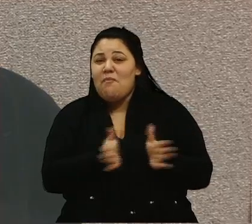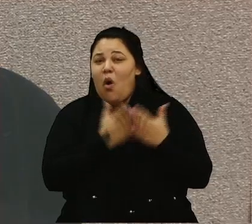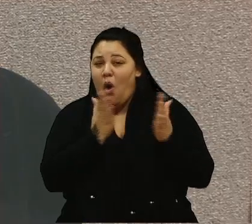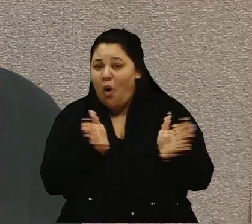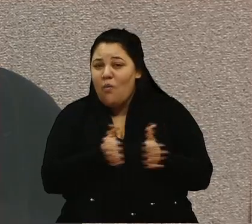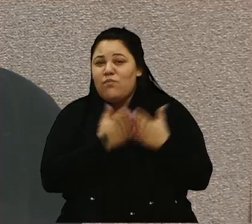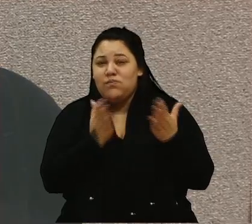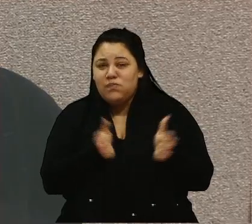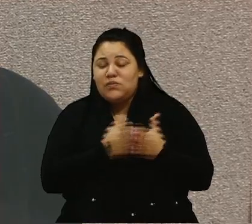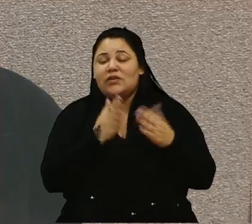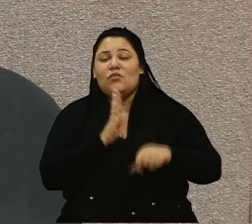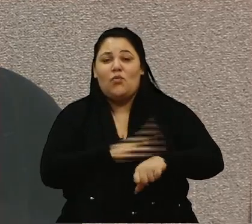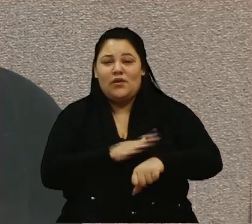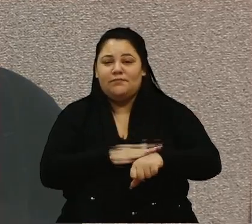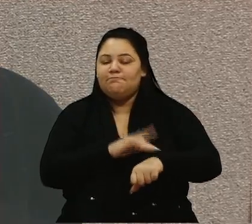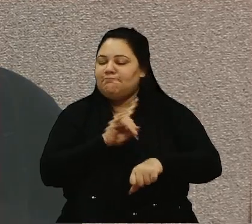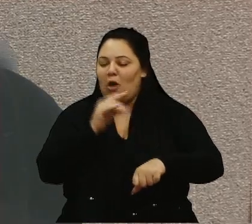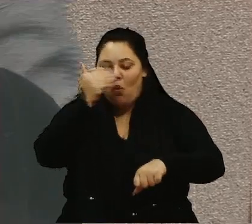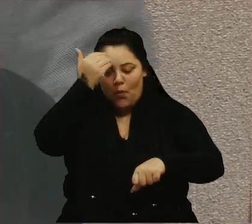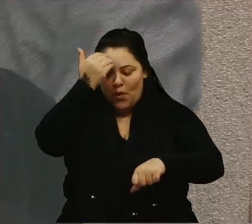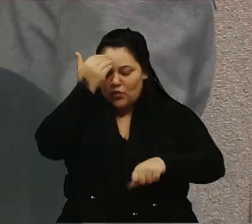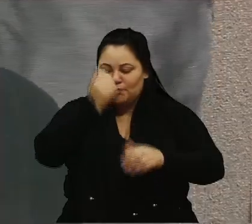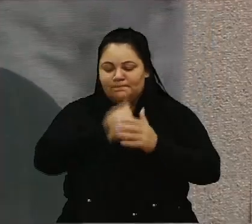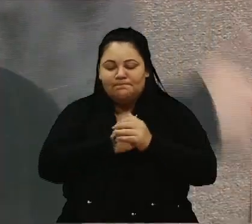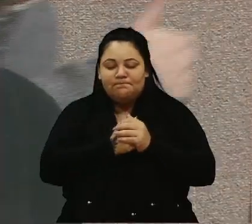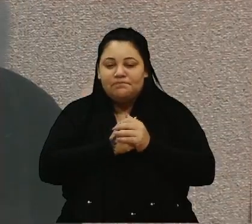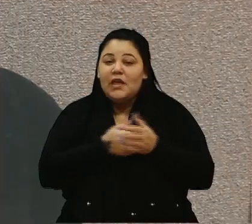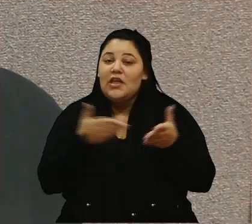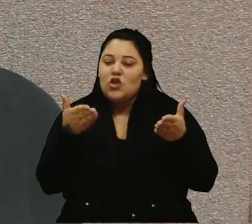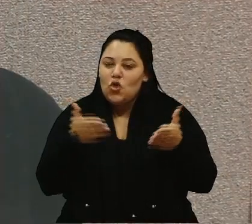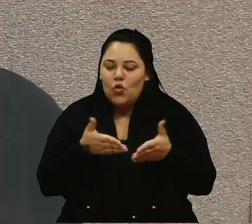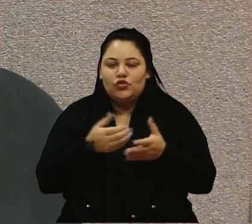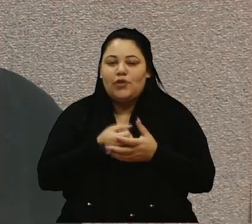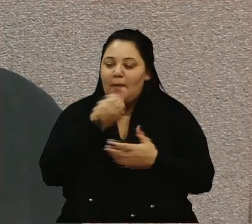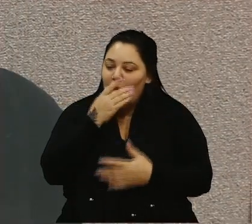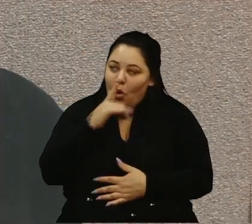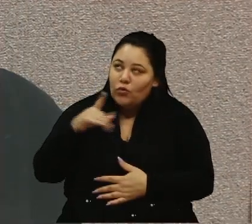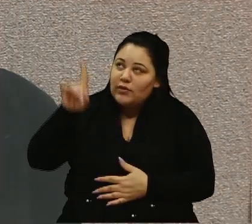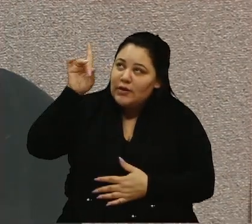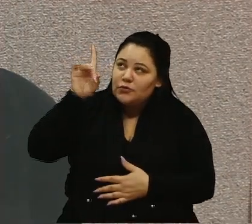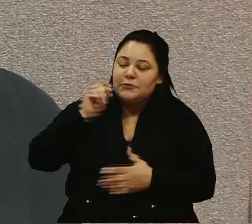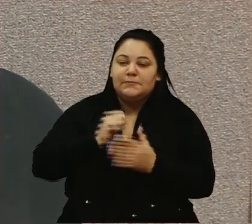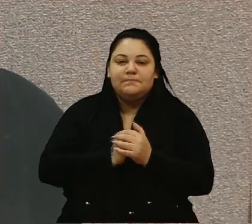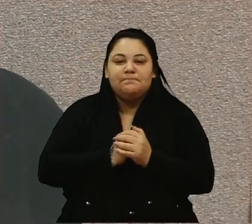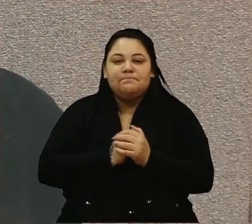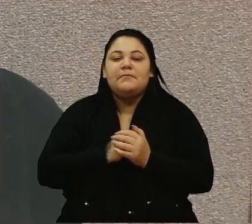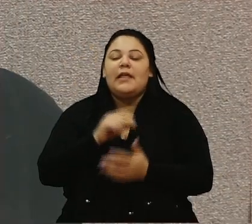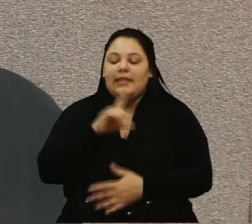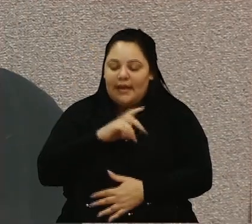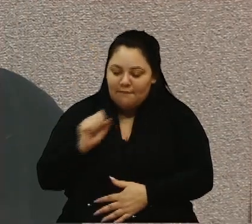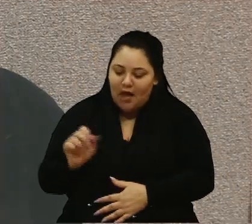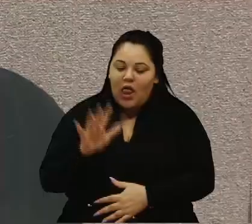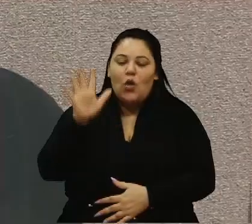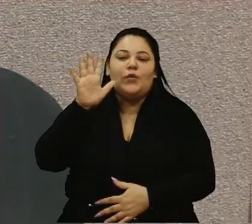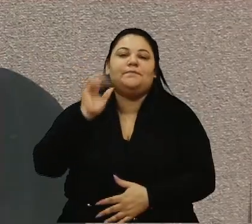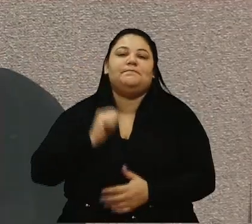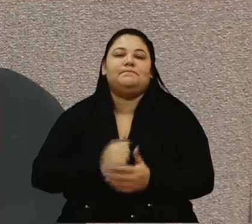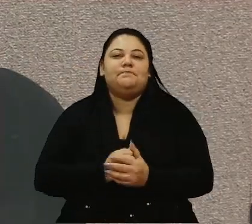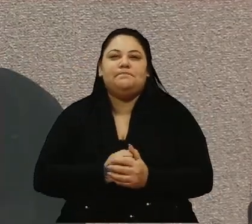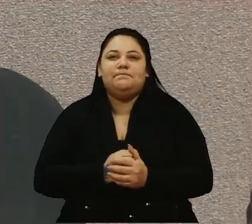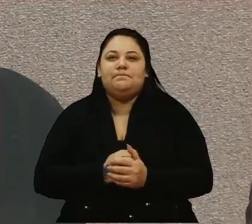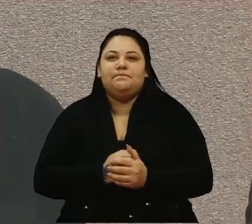naquele momento. E hoje, graças a Deus, eles são valorizados.